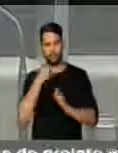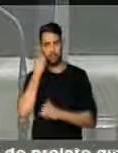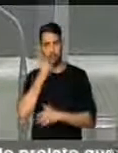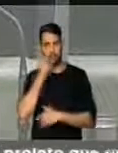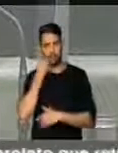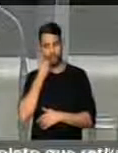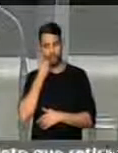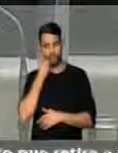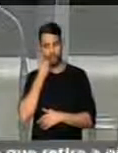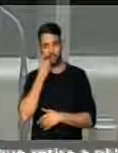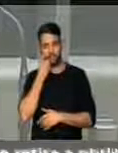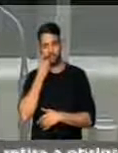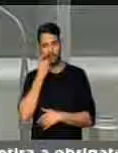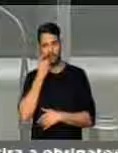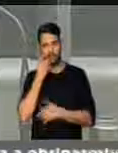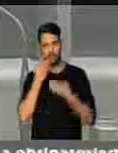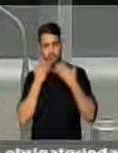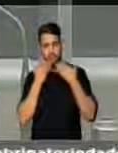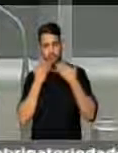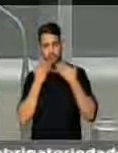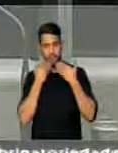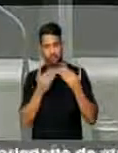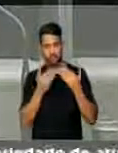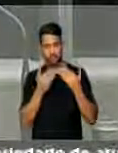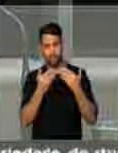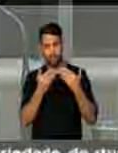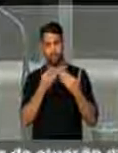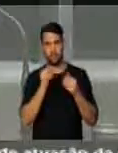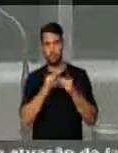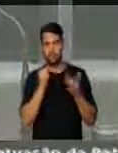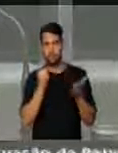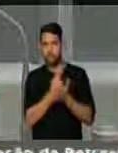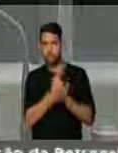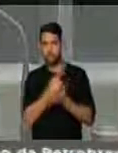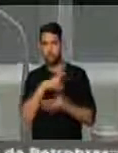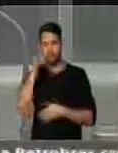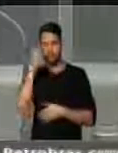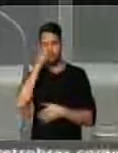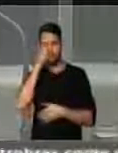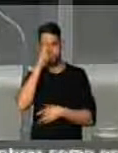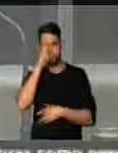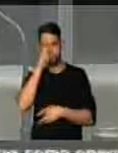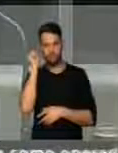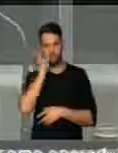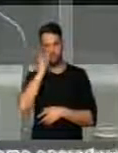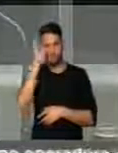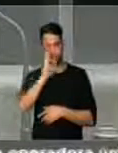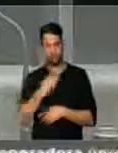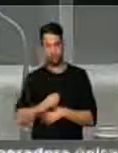Deputados pagar uma dívida histórica com as mulheres brasileiras.